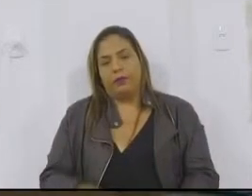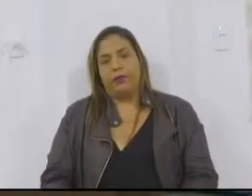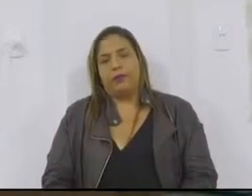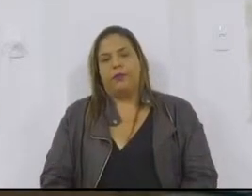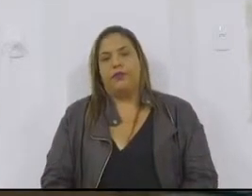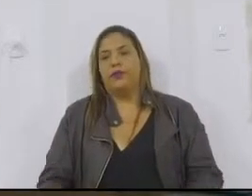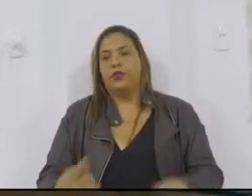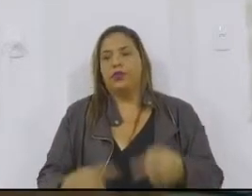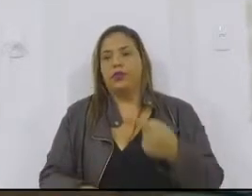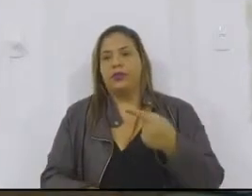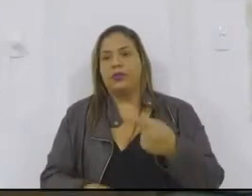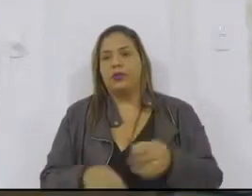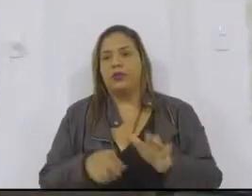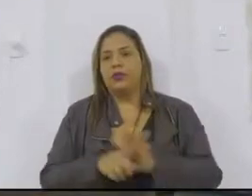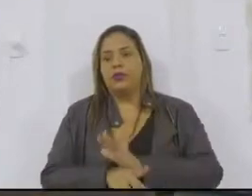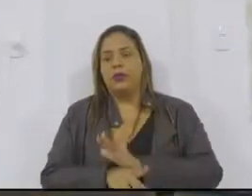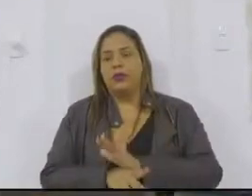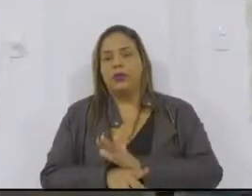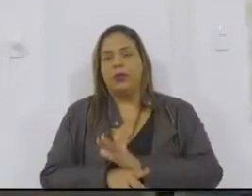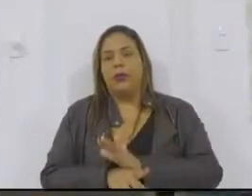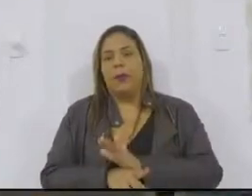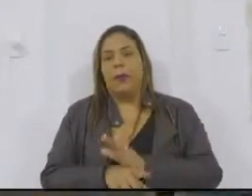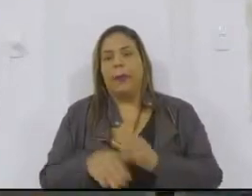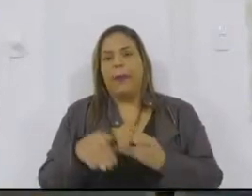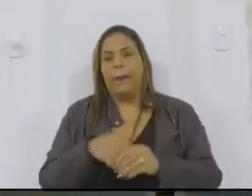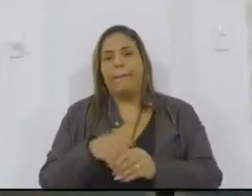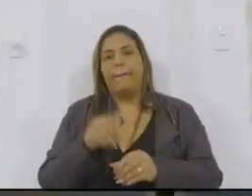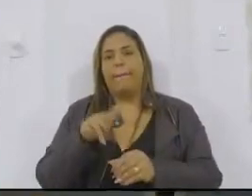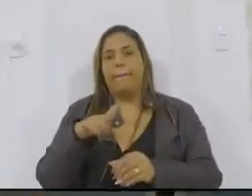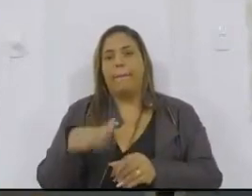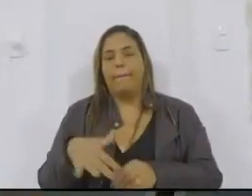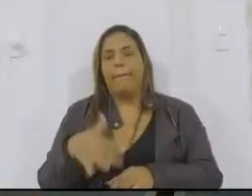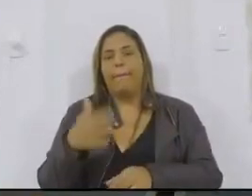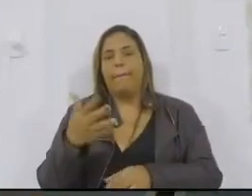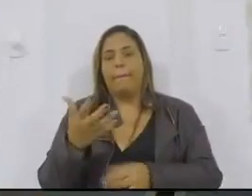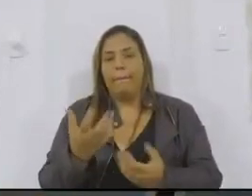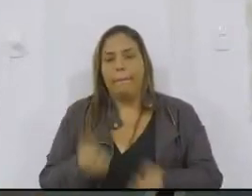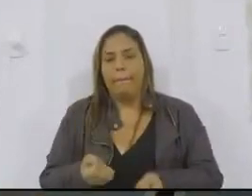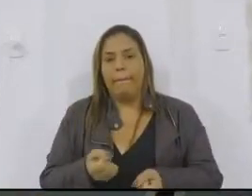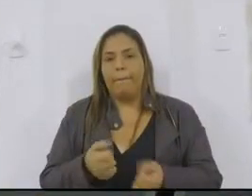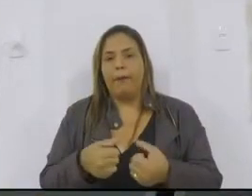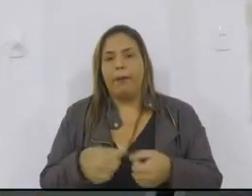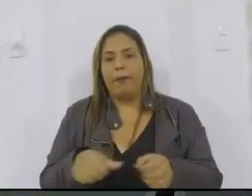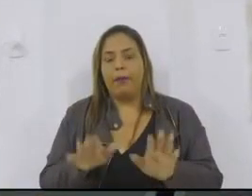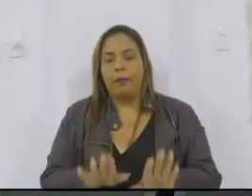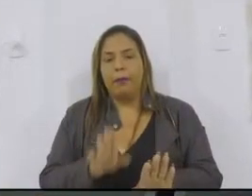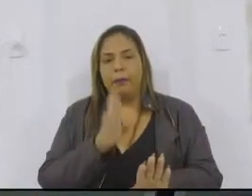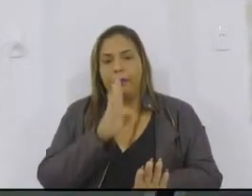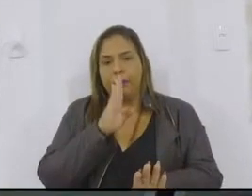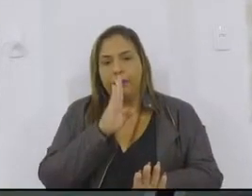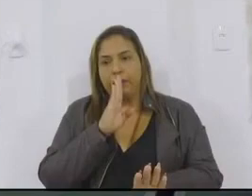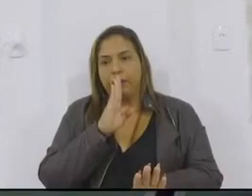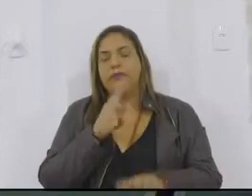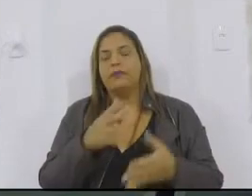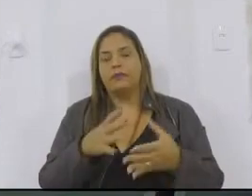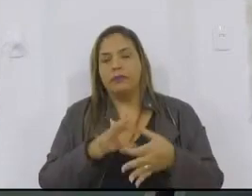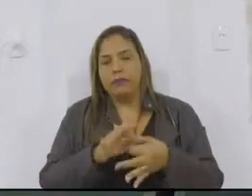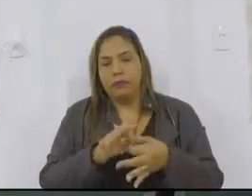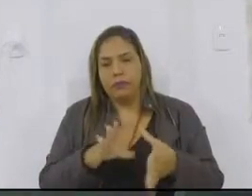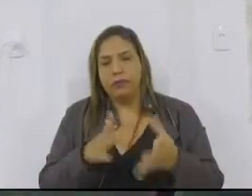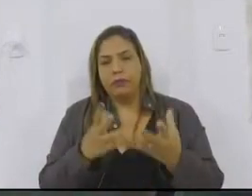Em discussão, em votação, os vereadores que aprovam, permaneçam como se encontram.